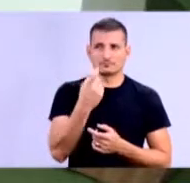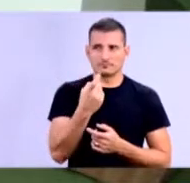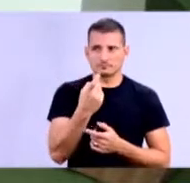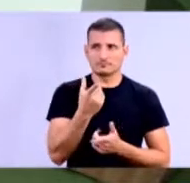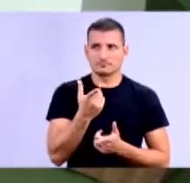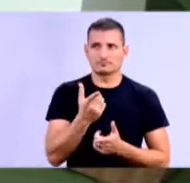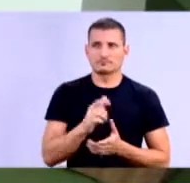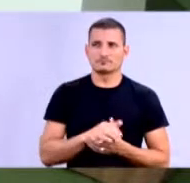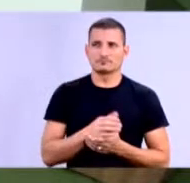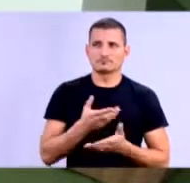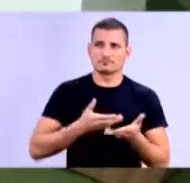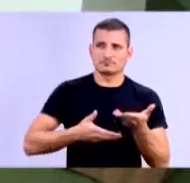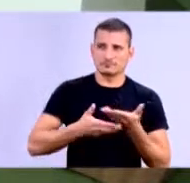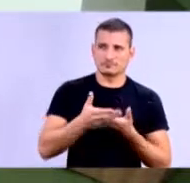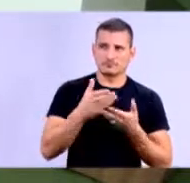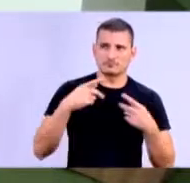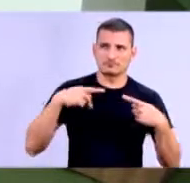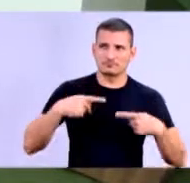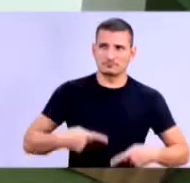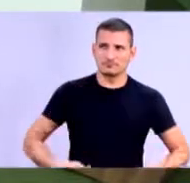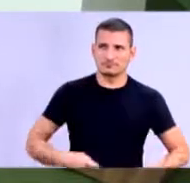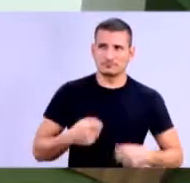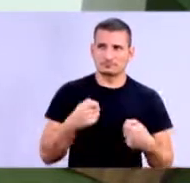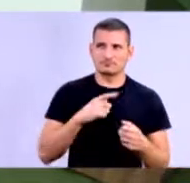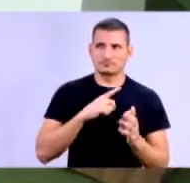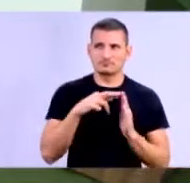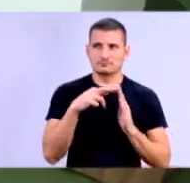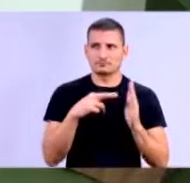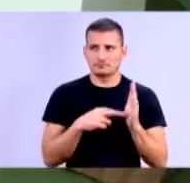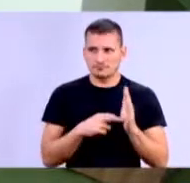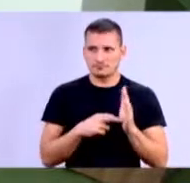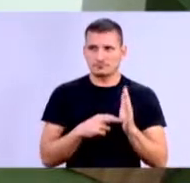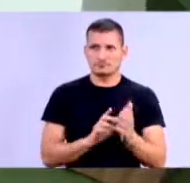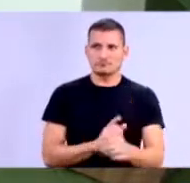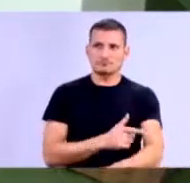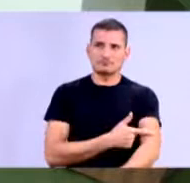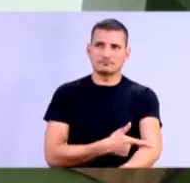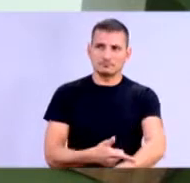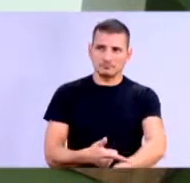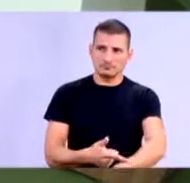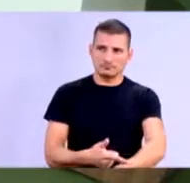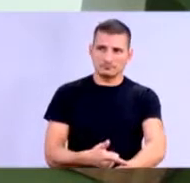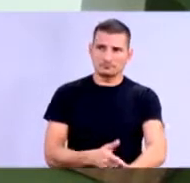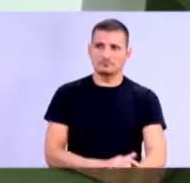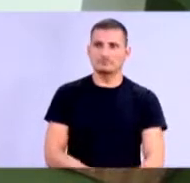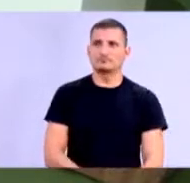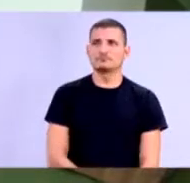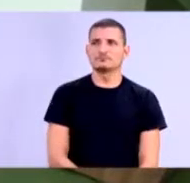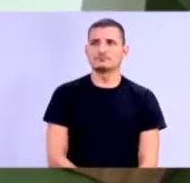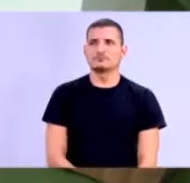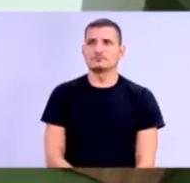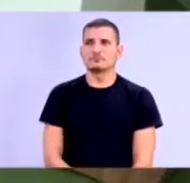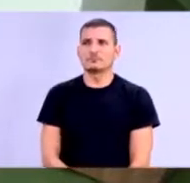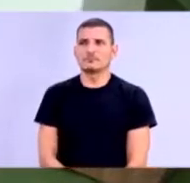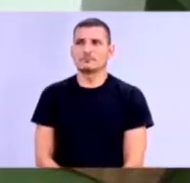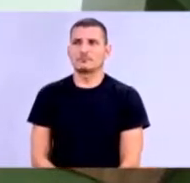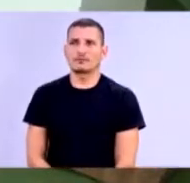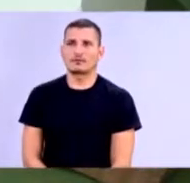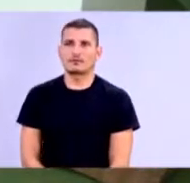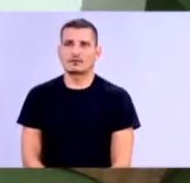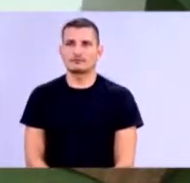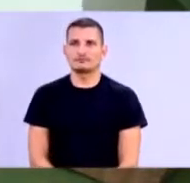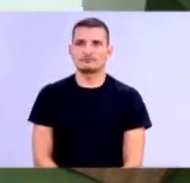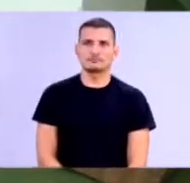toda relação humana deve haver normas de comportamento. Tá vendo? Homério